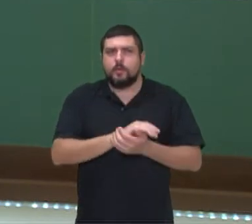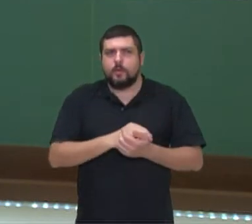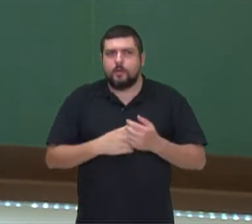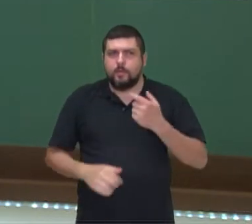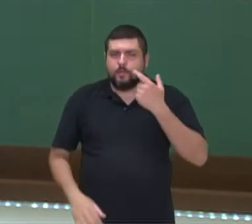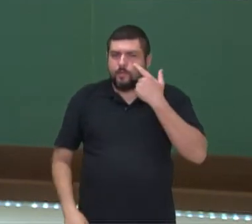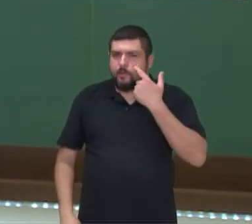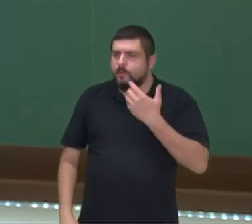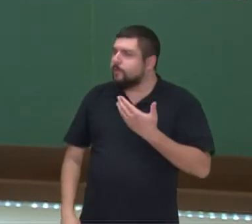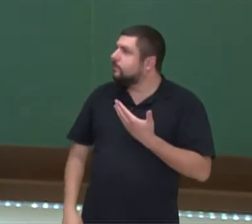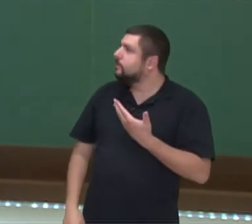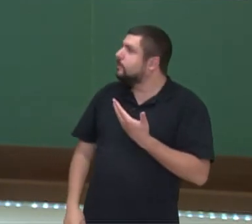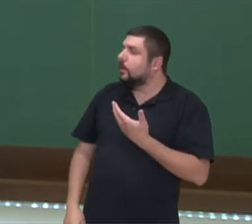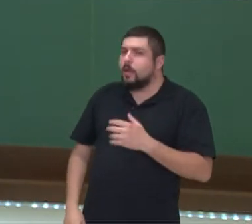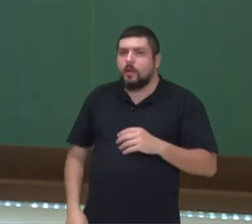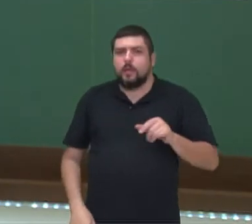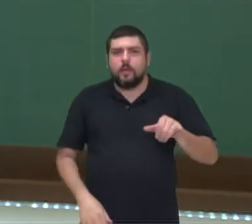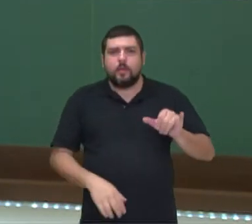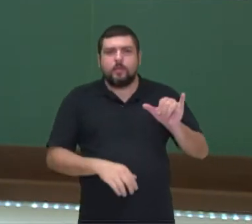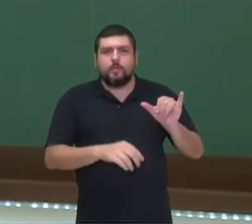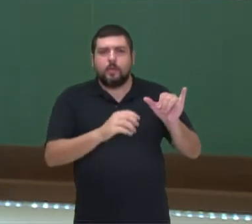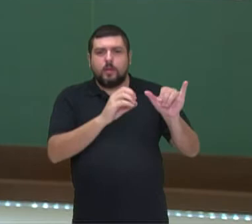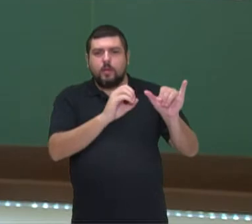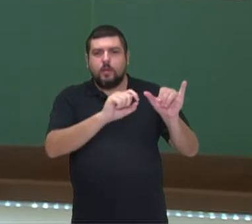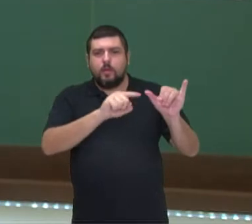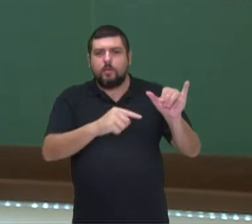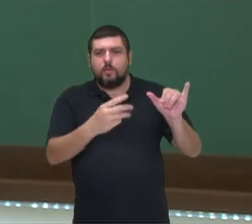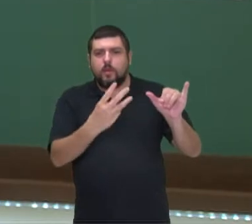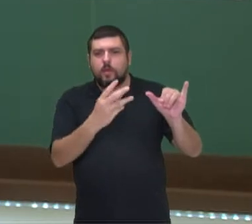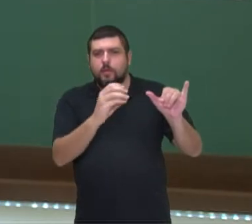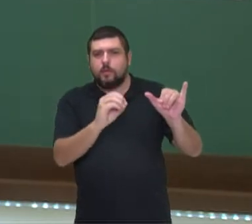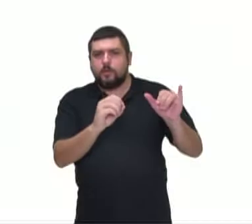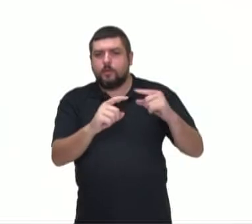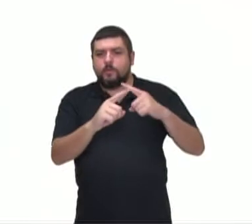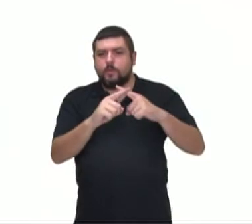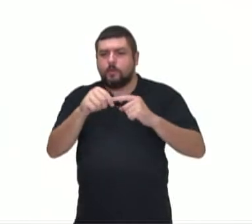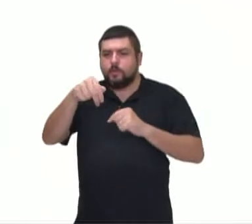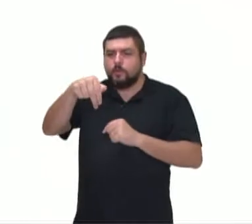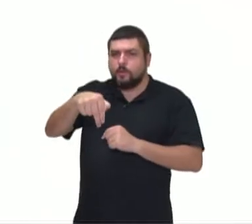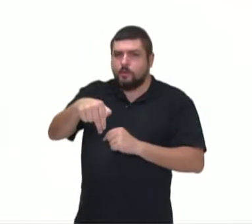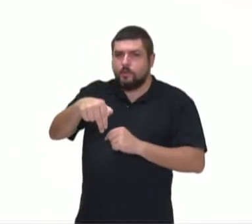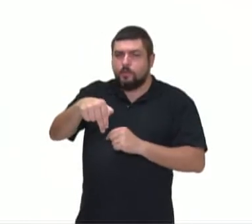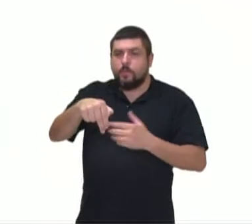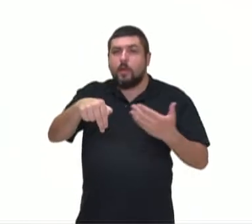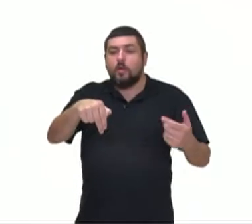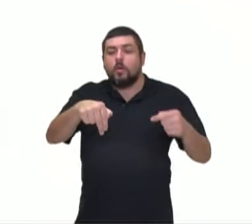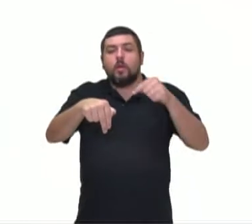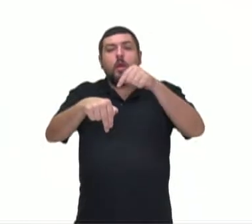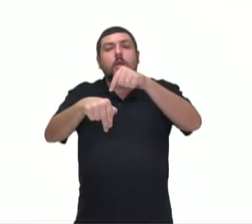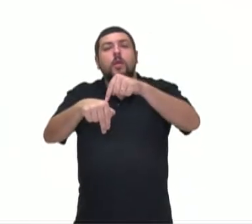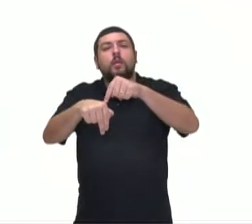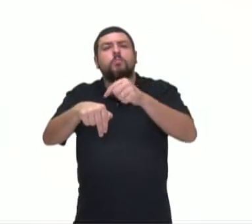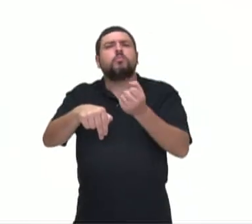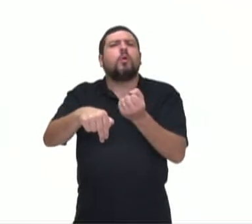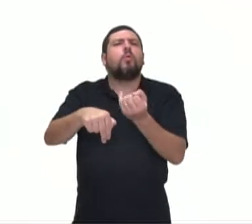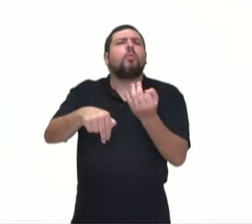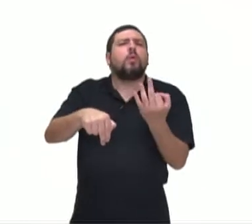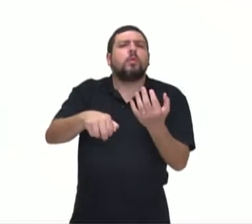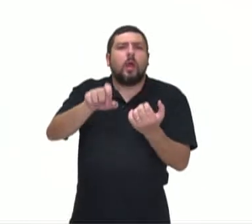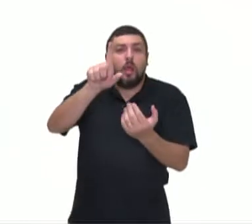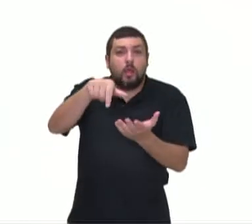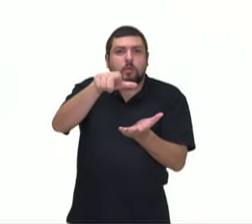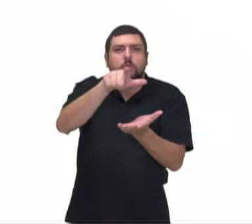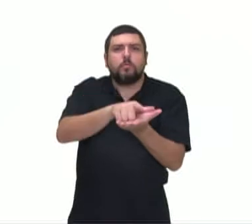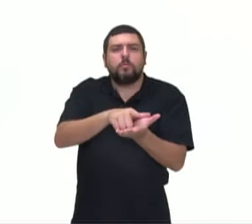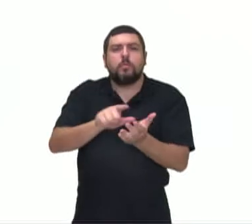0,30 vezes N, que é a quantidade, tá bom? Aí temos aqui que o N agora vai ser 1000, porque é a quantidade que ele mandou